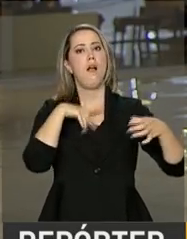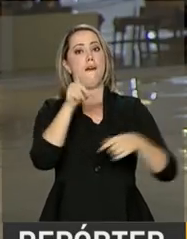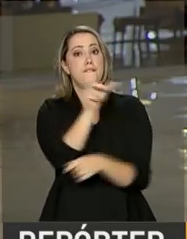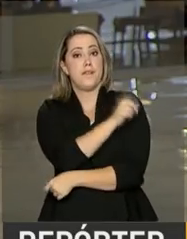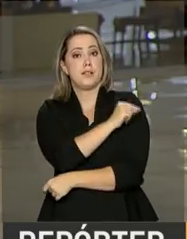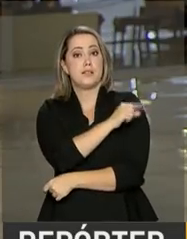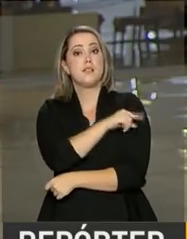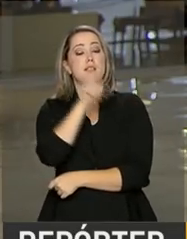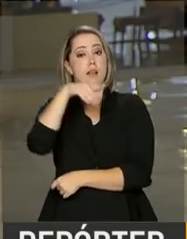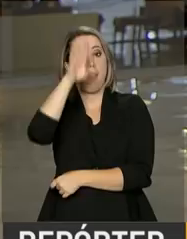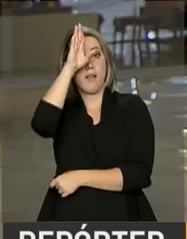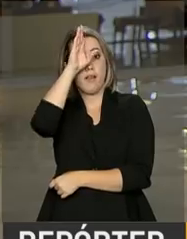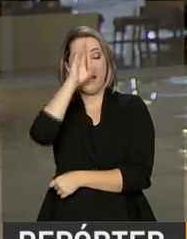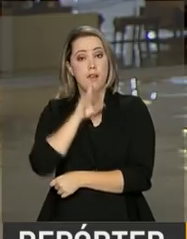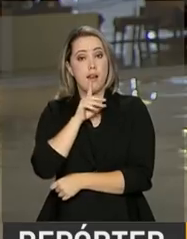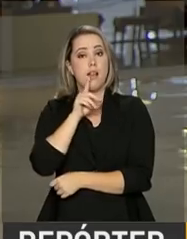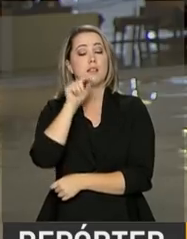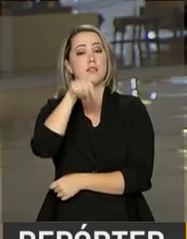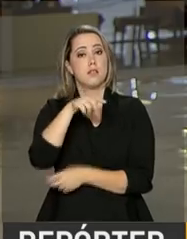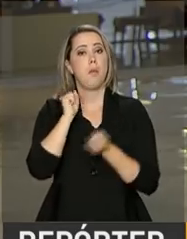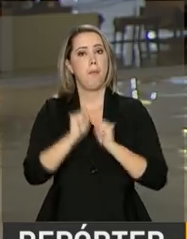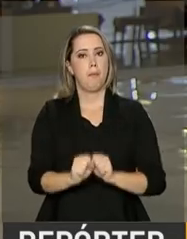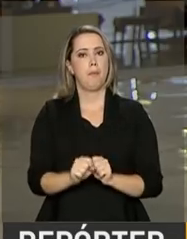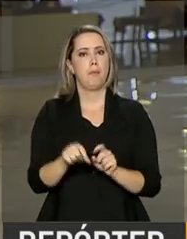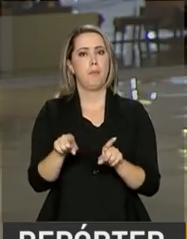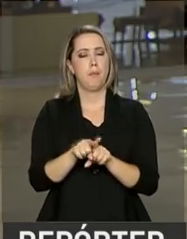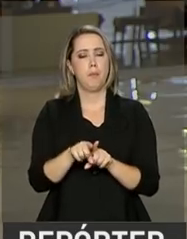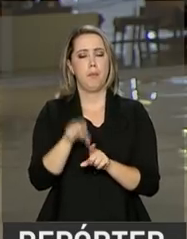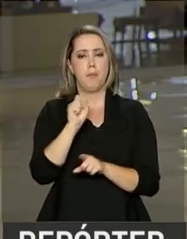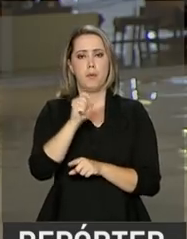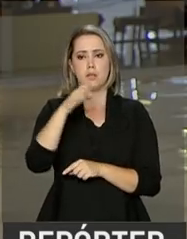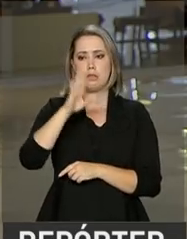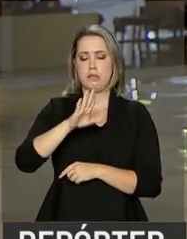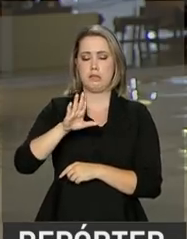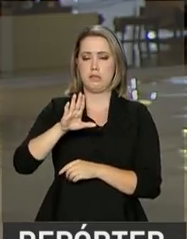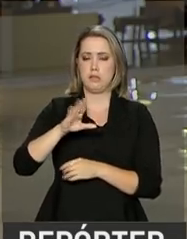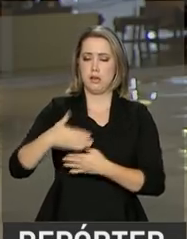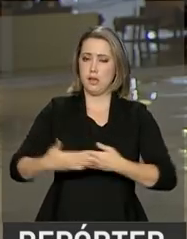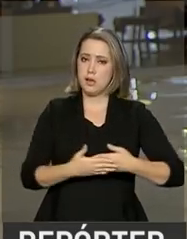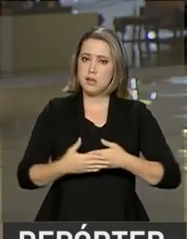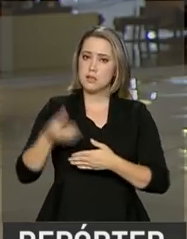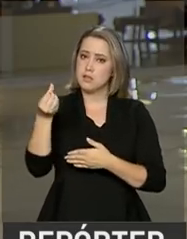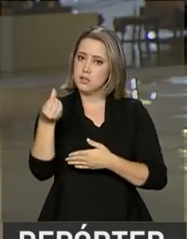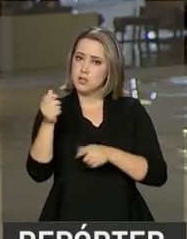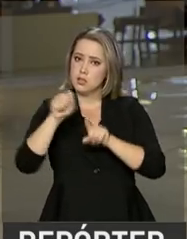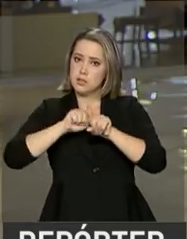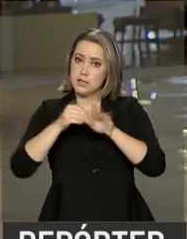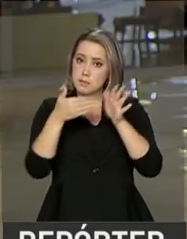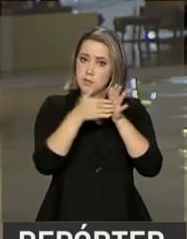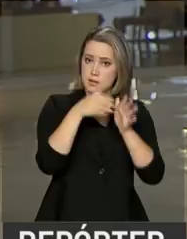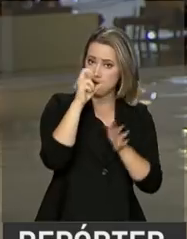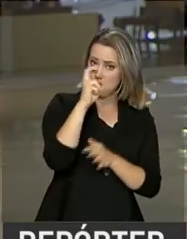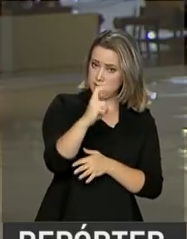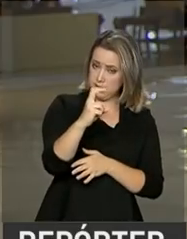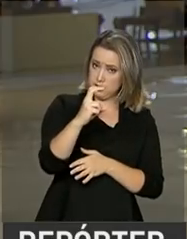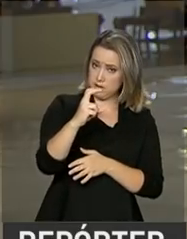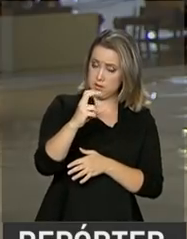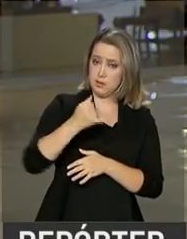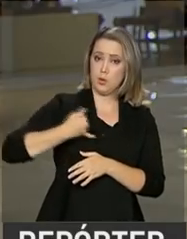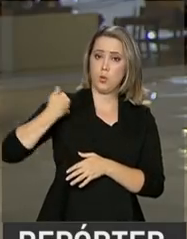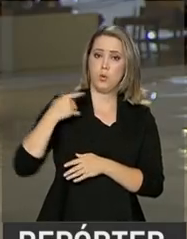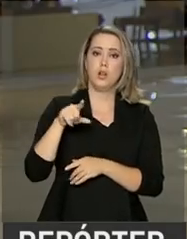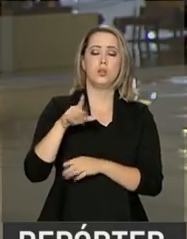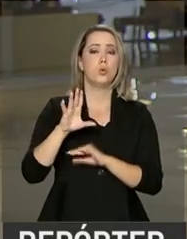disponível de graça nos postos de saúde para crianças de 6 meses a menores de 5 anos para pessoas com 60